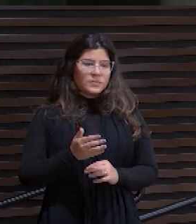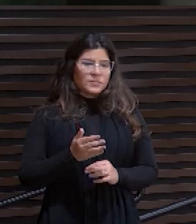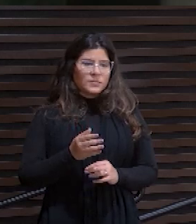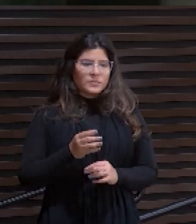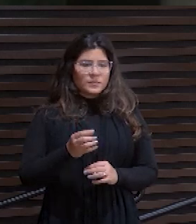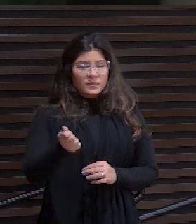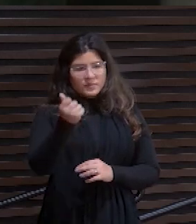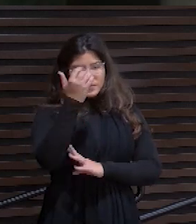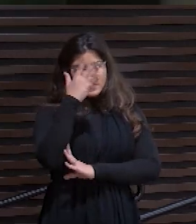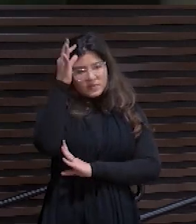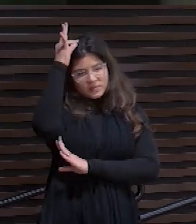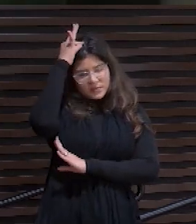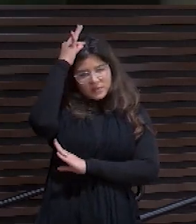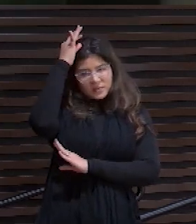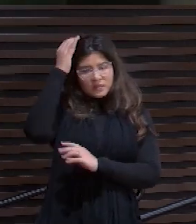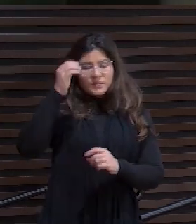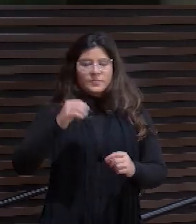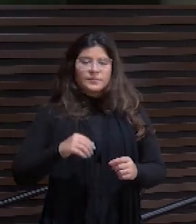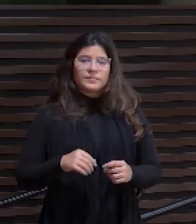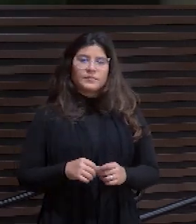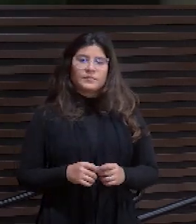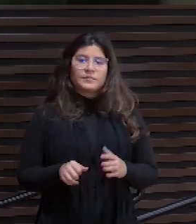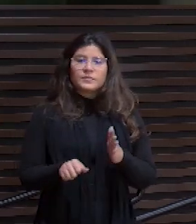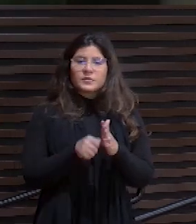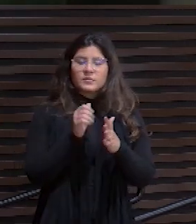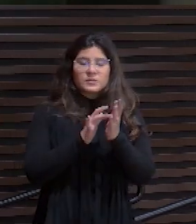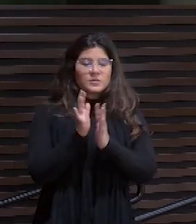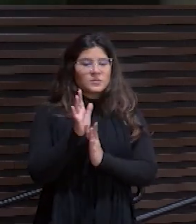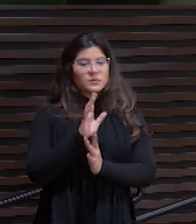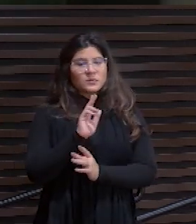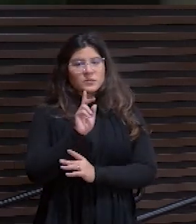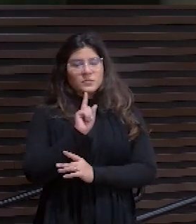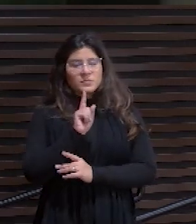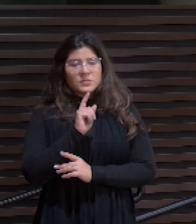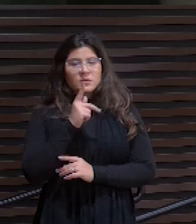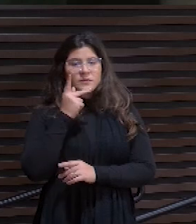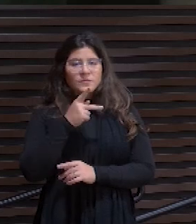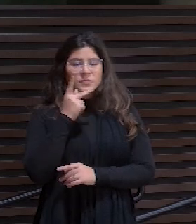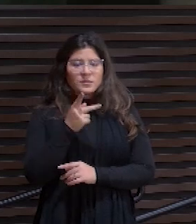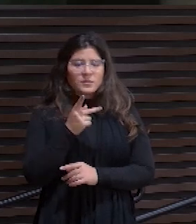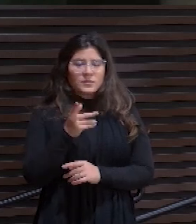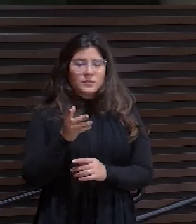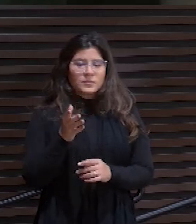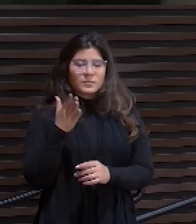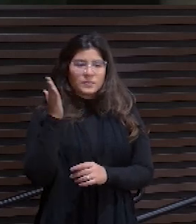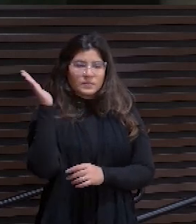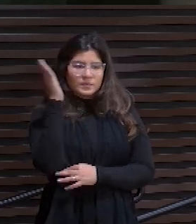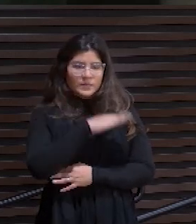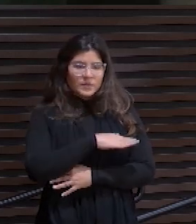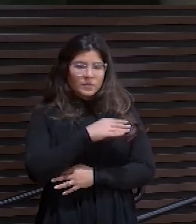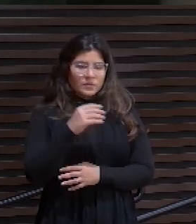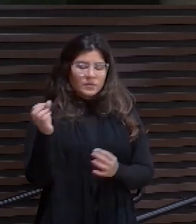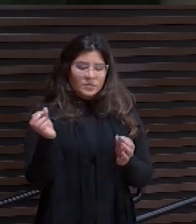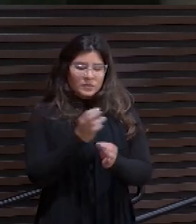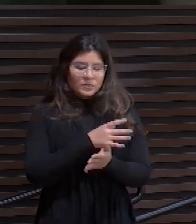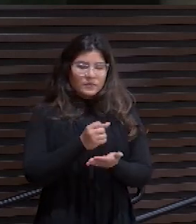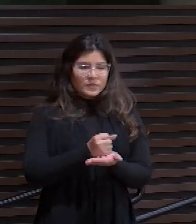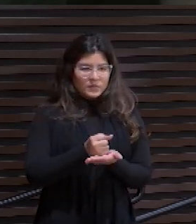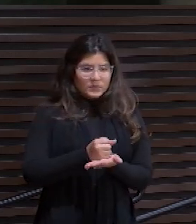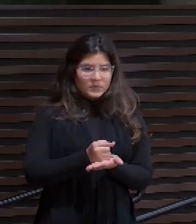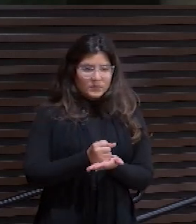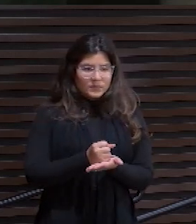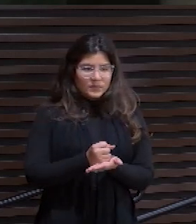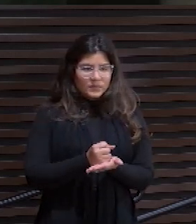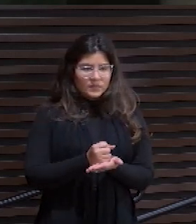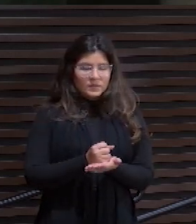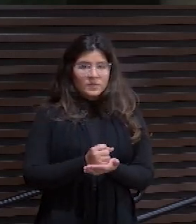ensinando? Primeiramente, Jesus ele não está falando mal aqui do Novo Testamento em si, e nem da lei moral de Deus, que nós sabemos